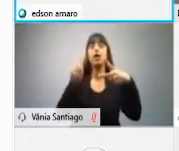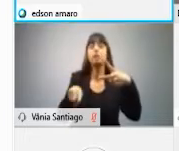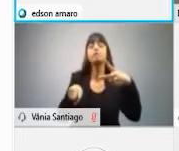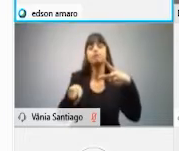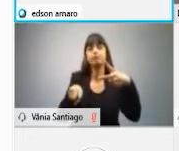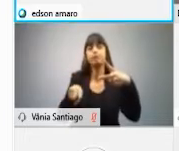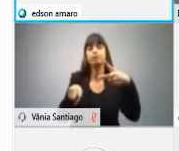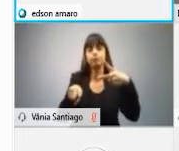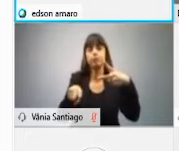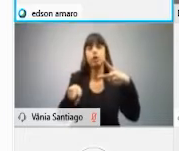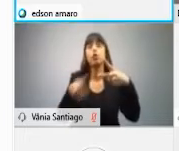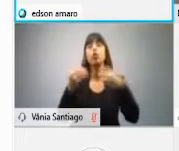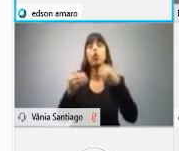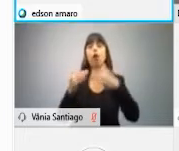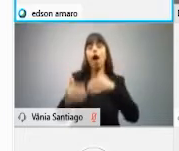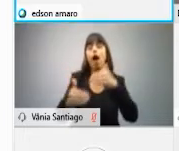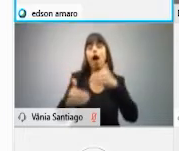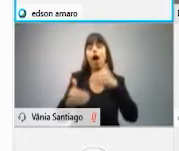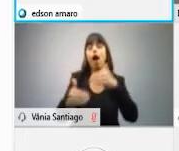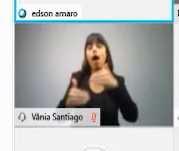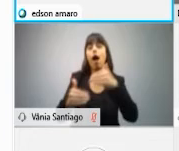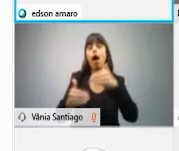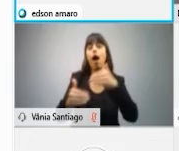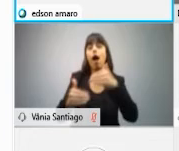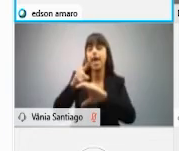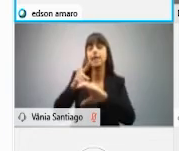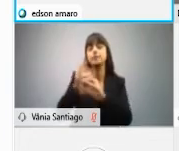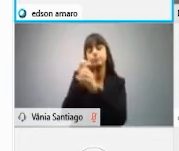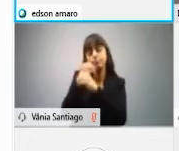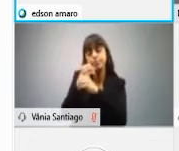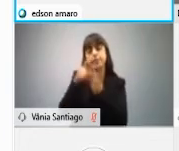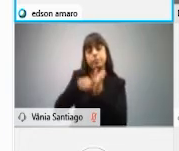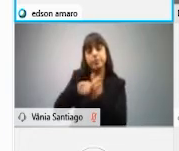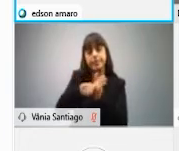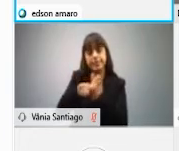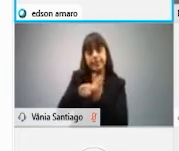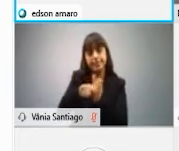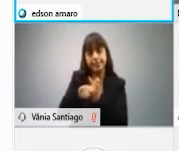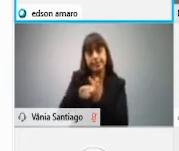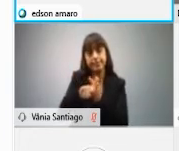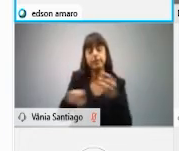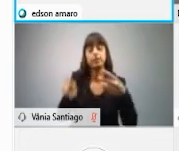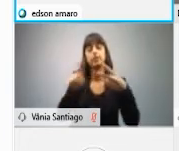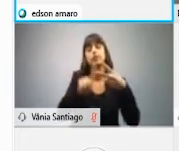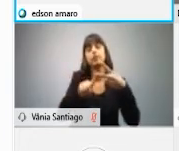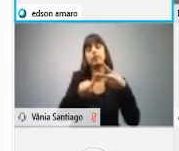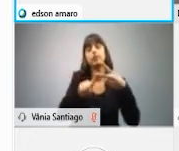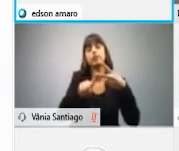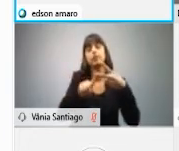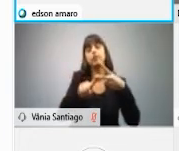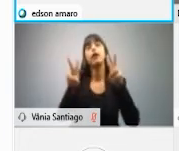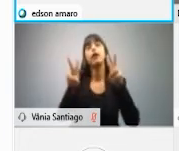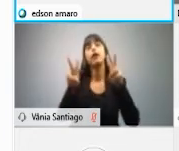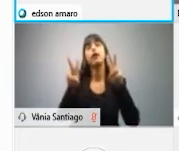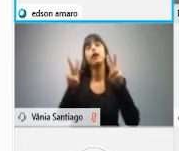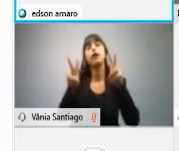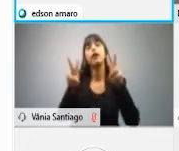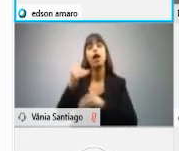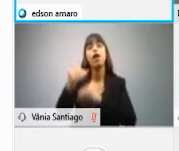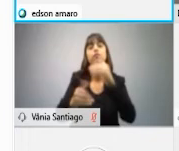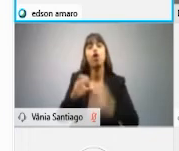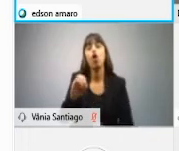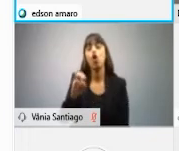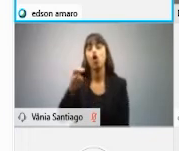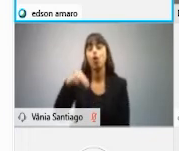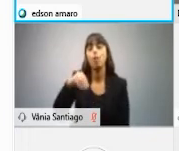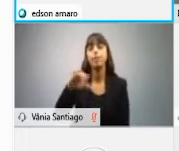o avanço, né, da ciência como um todo, e que eu vou abordar aqui um tema particular que chama-se evolução ômica, né, que a gente